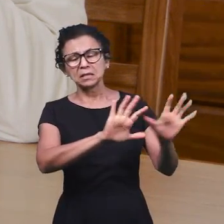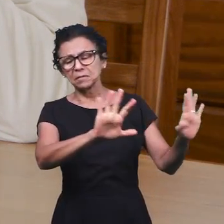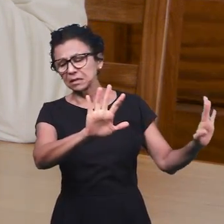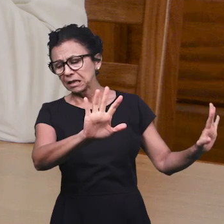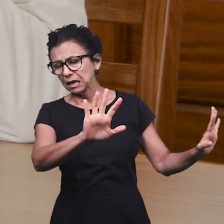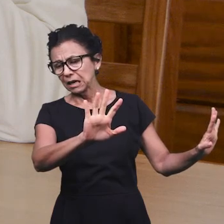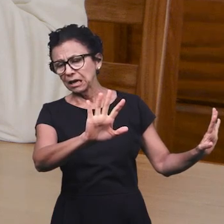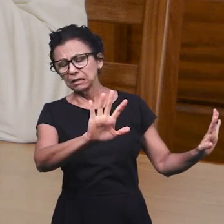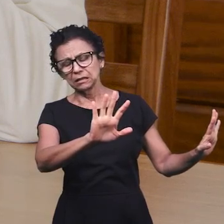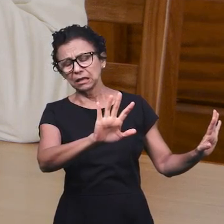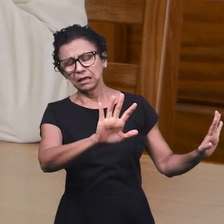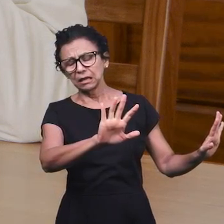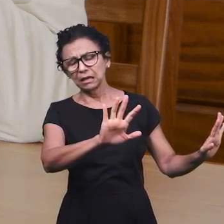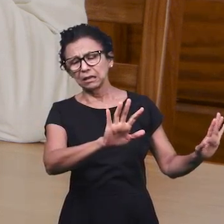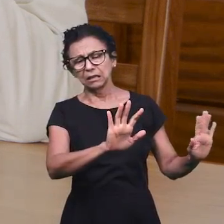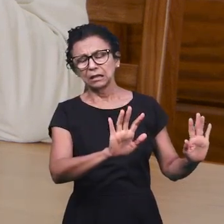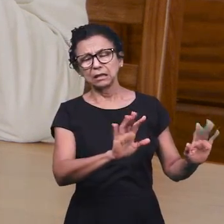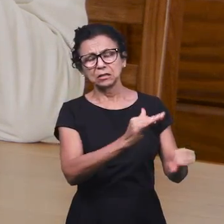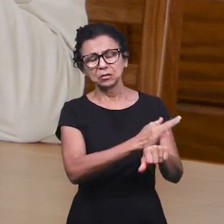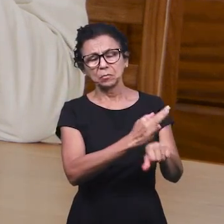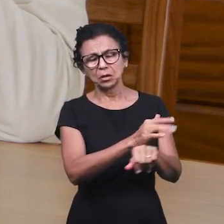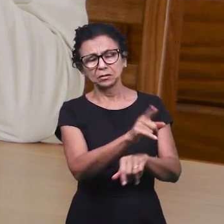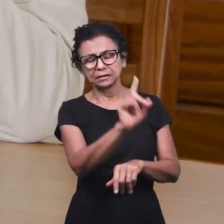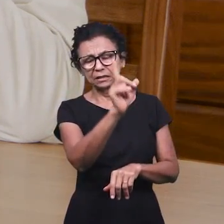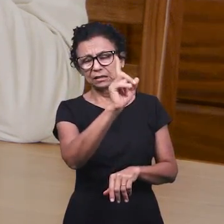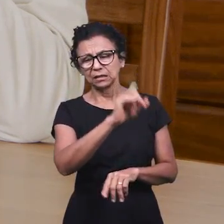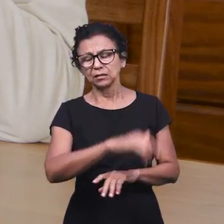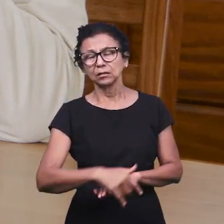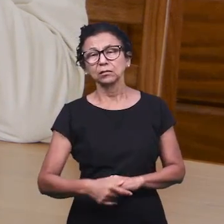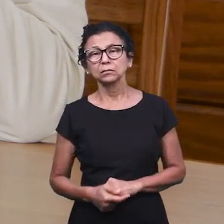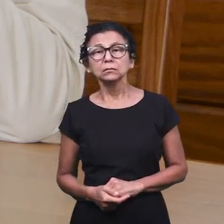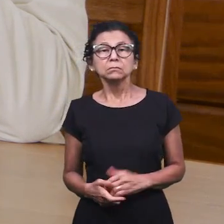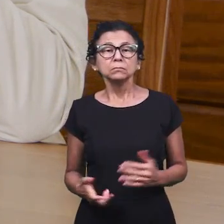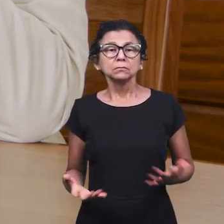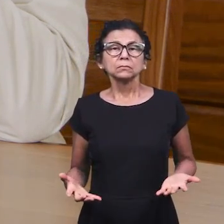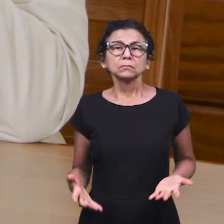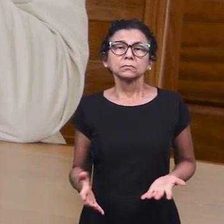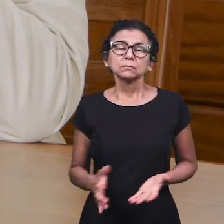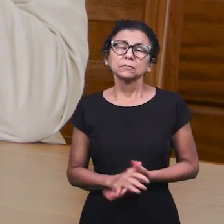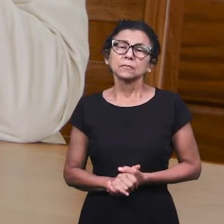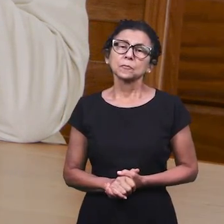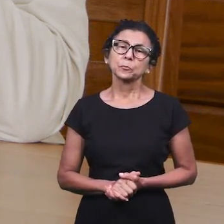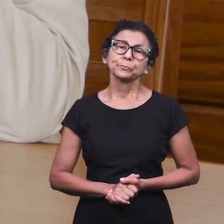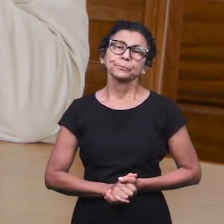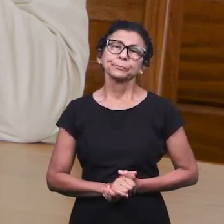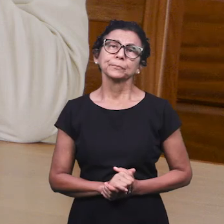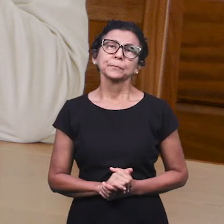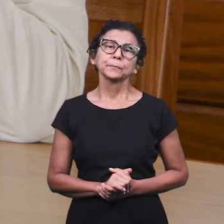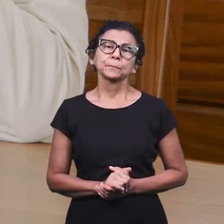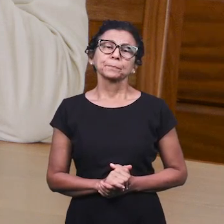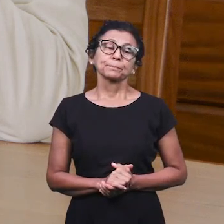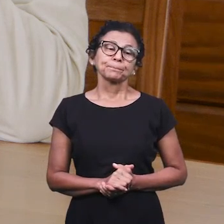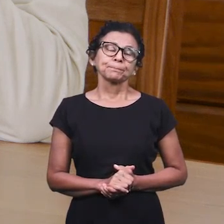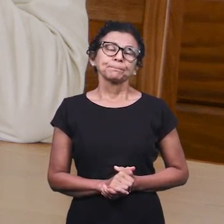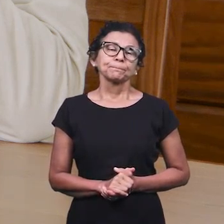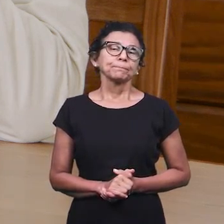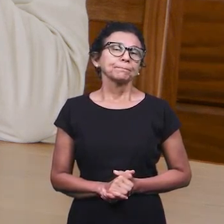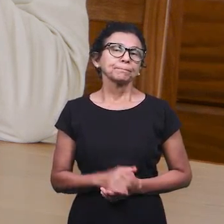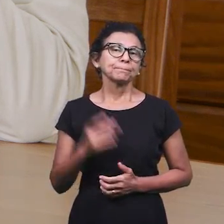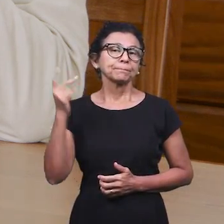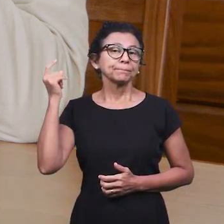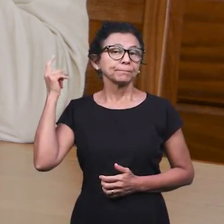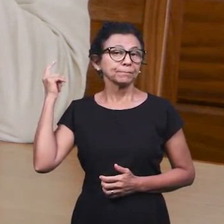porque não, sofreu um ataque, um investido na família, alguma coisa que aconteceu ali que não podia acontecer,